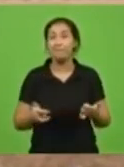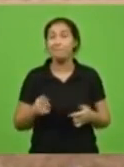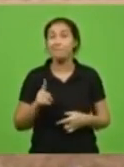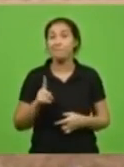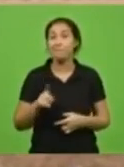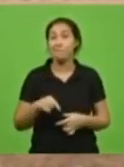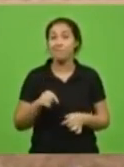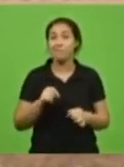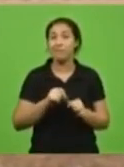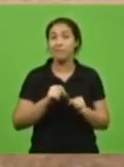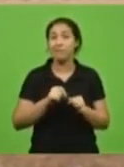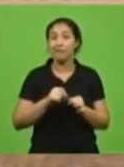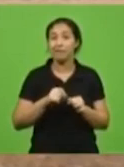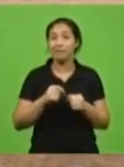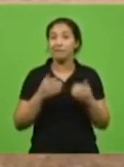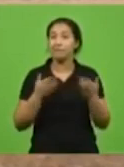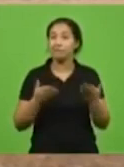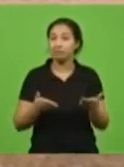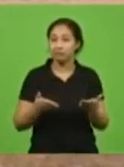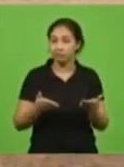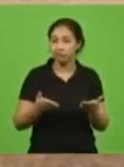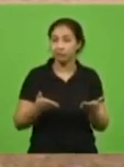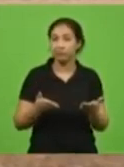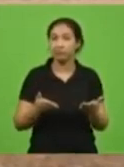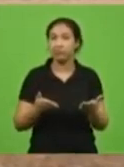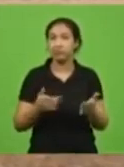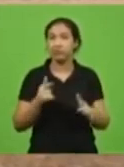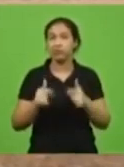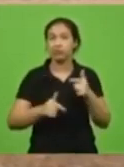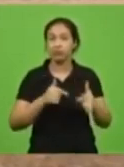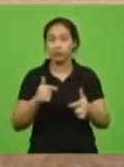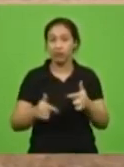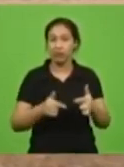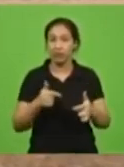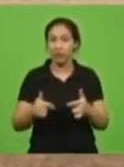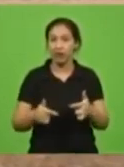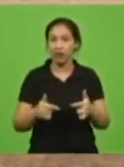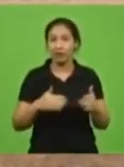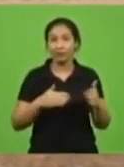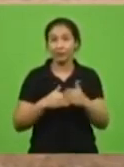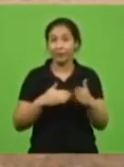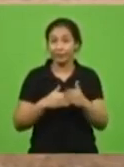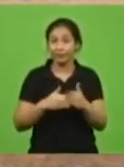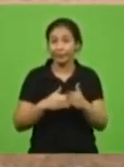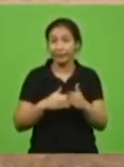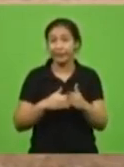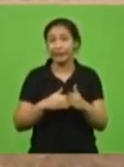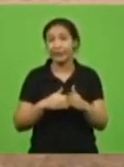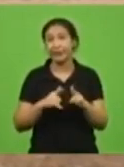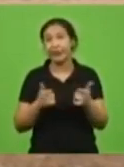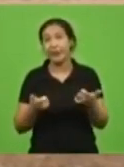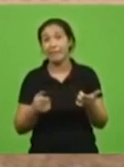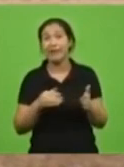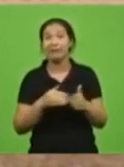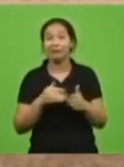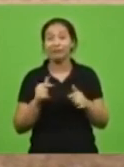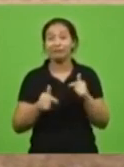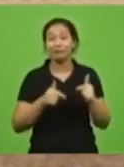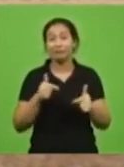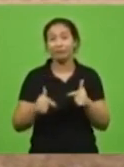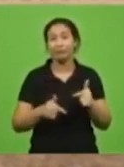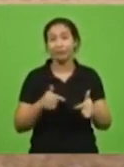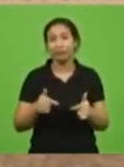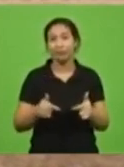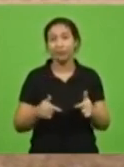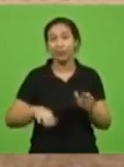que deveria ter sido feito, ainda que estava desproporcional a quantidade de bandido versus efetivo